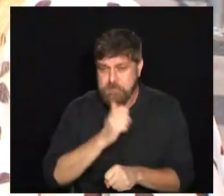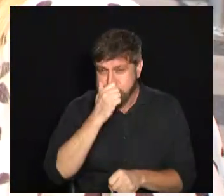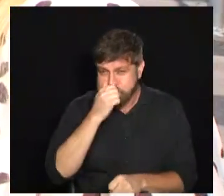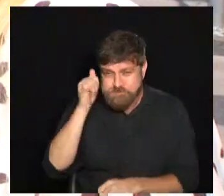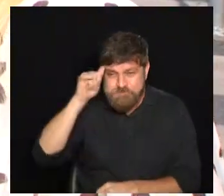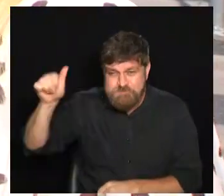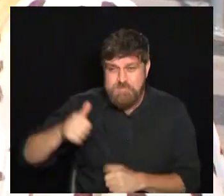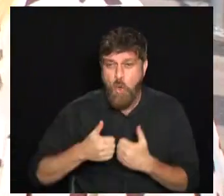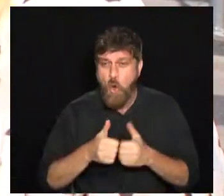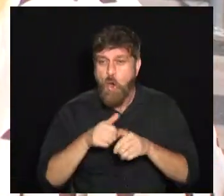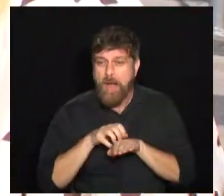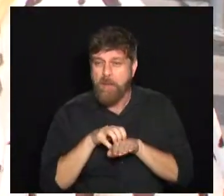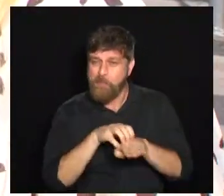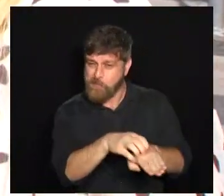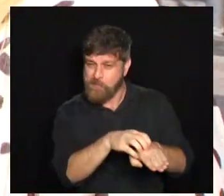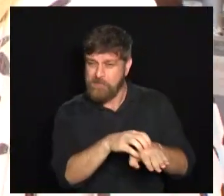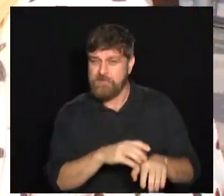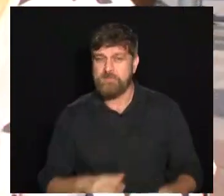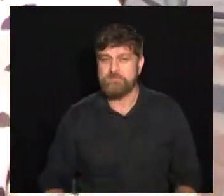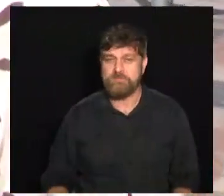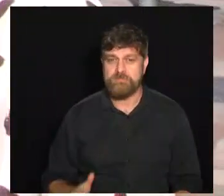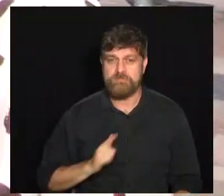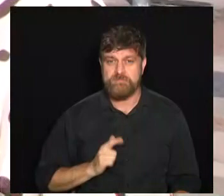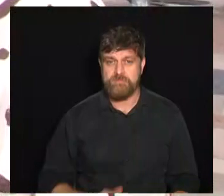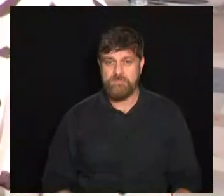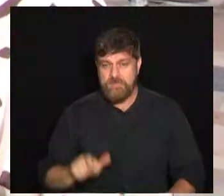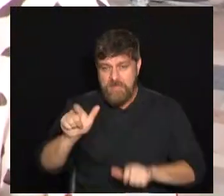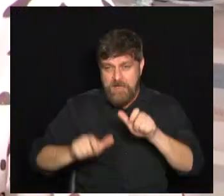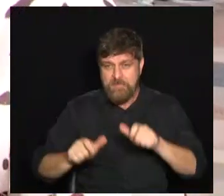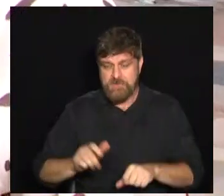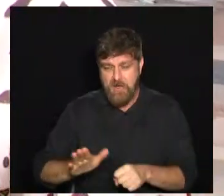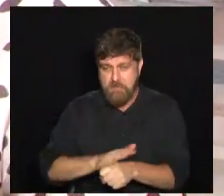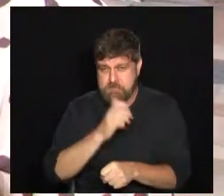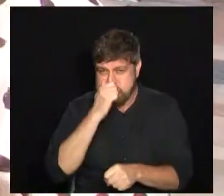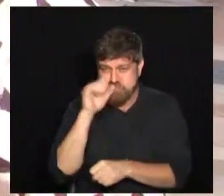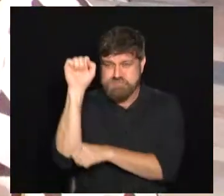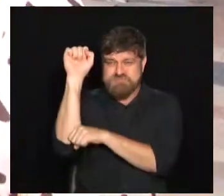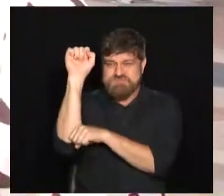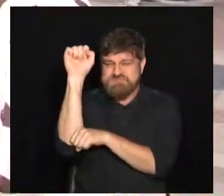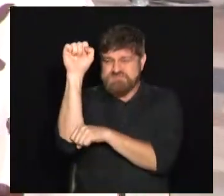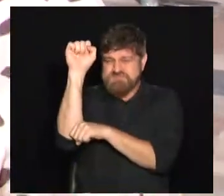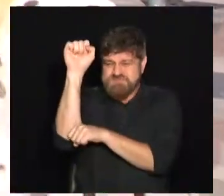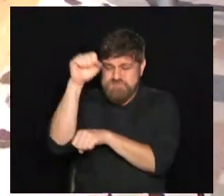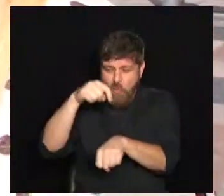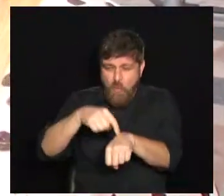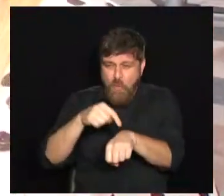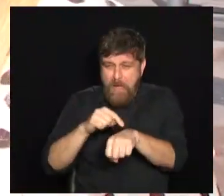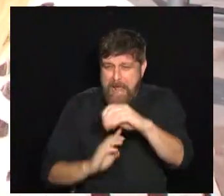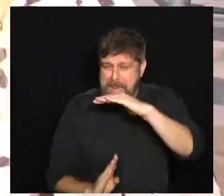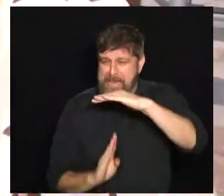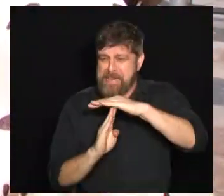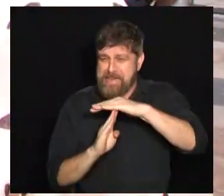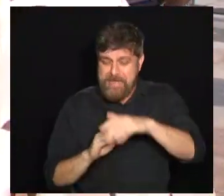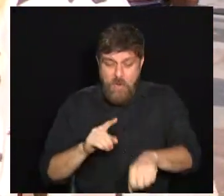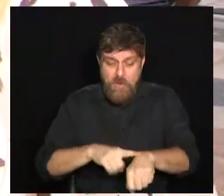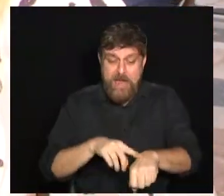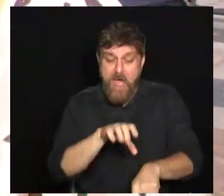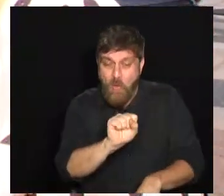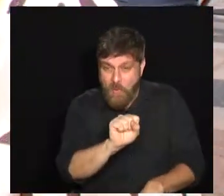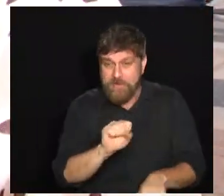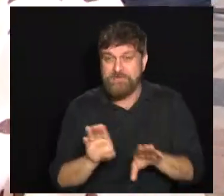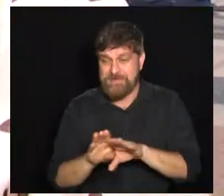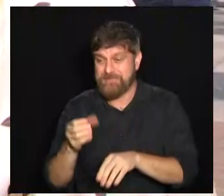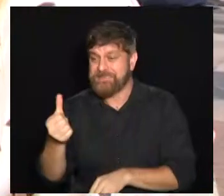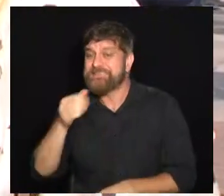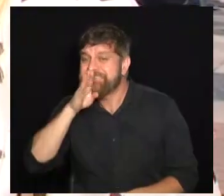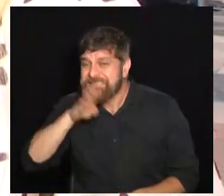no transporte público. Dessa forma nós vamos ter menos pessoas dentro dos ônibus naqueles horários das 8 da manhã e 6 da tarde, que é